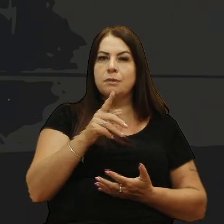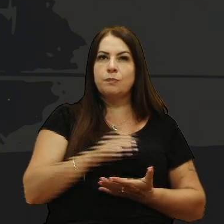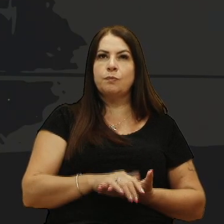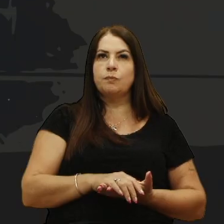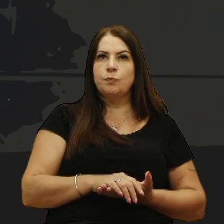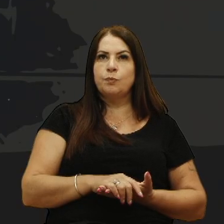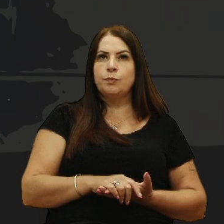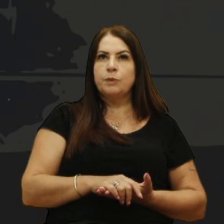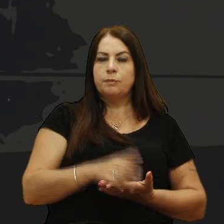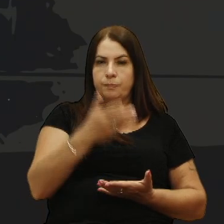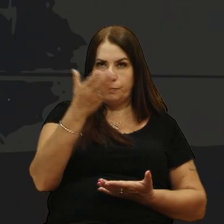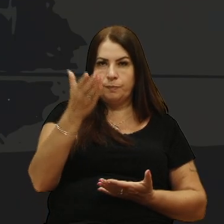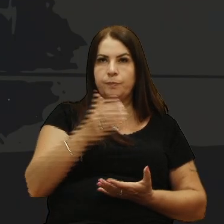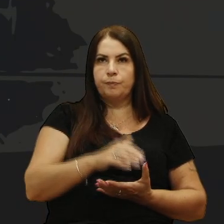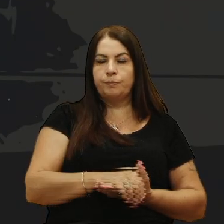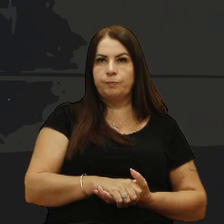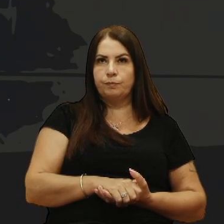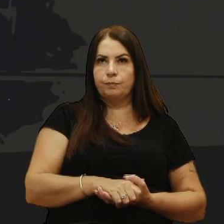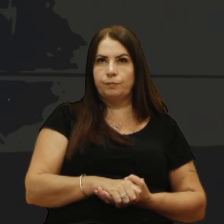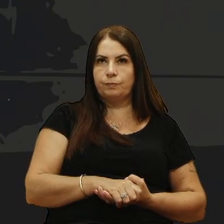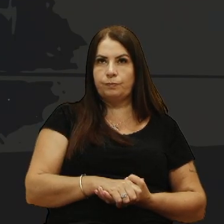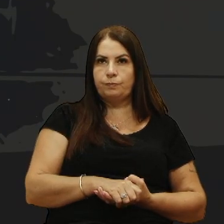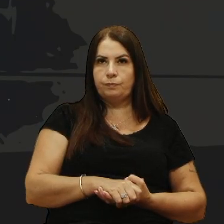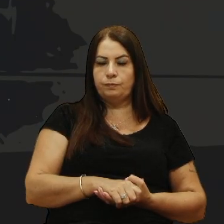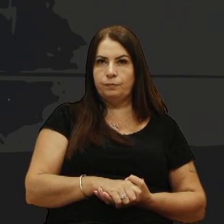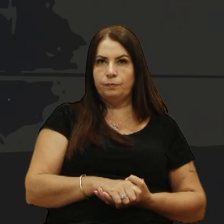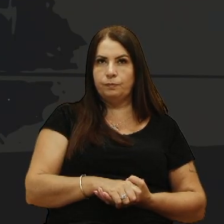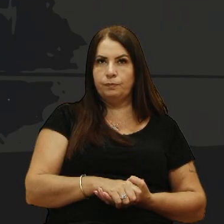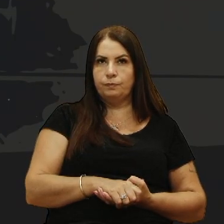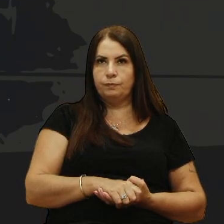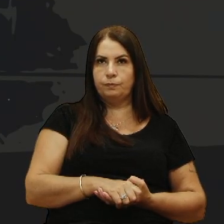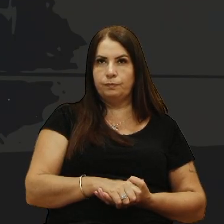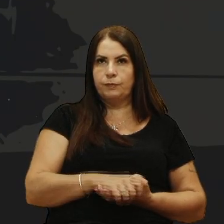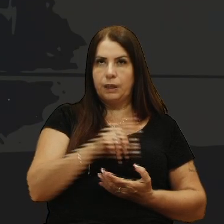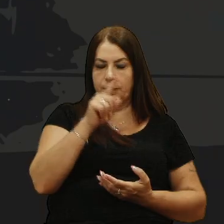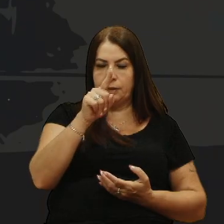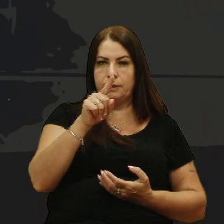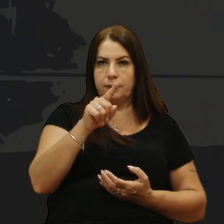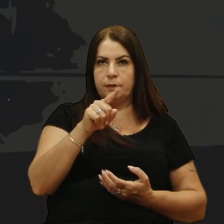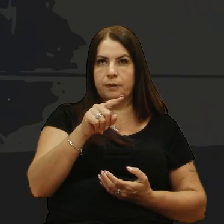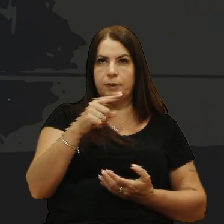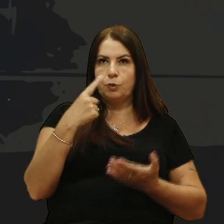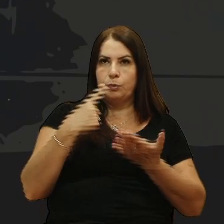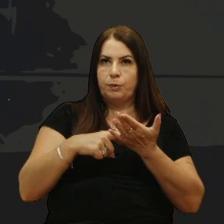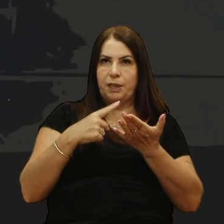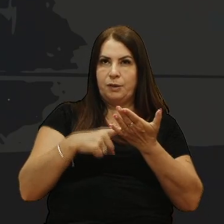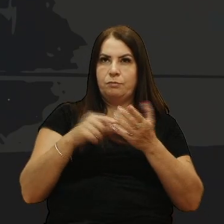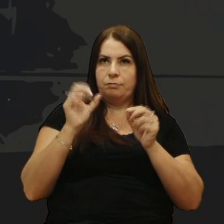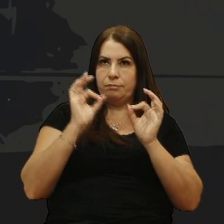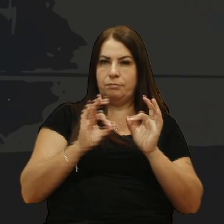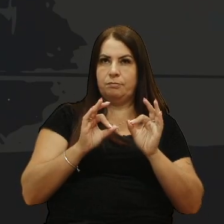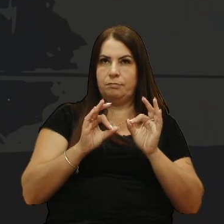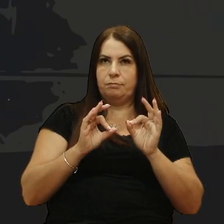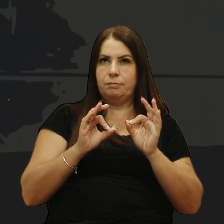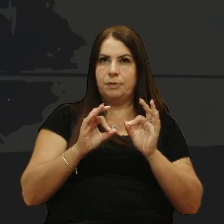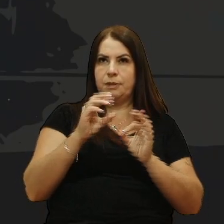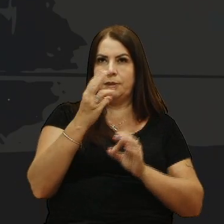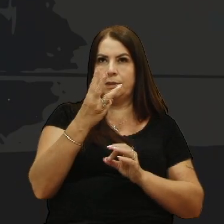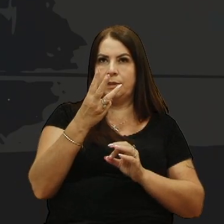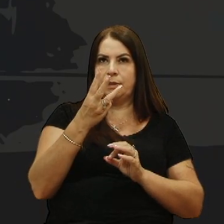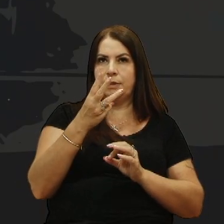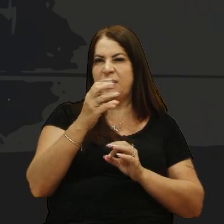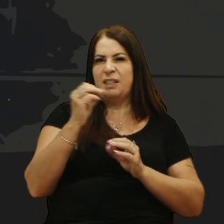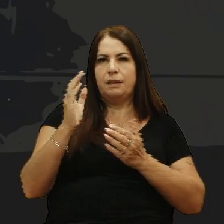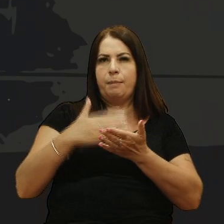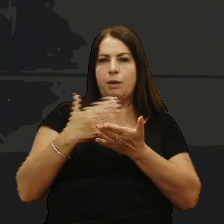relação a isso. Pode passar, por favor? Ali, né, nessa página do pacto, logo no início, né, que são 30 e poucas páginas